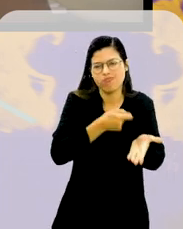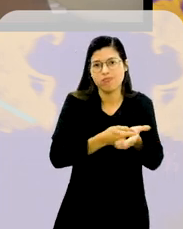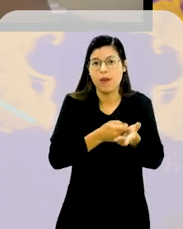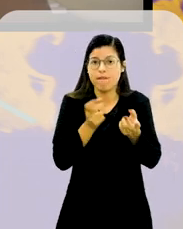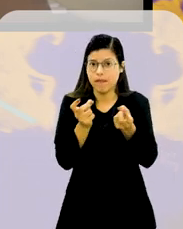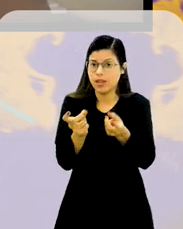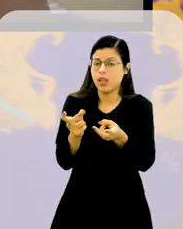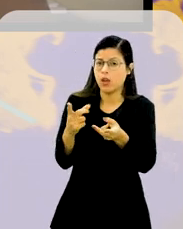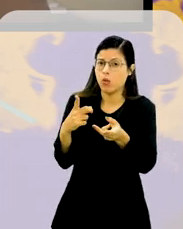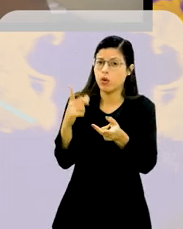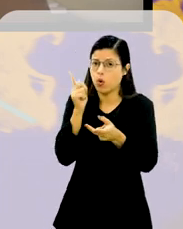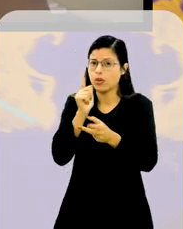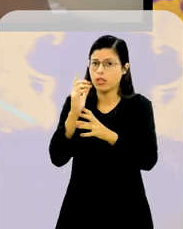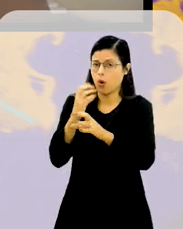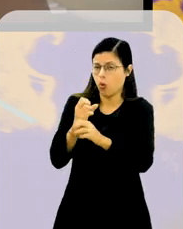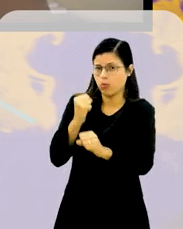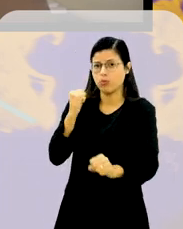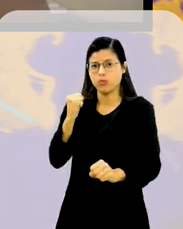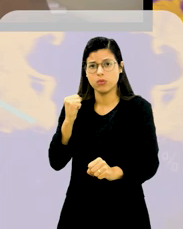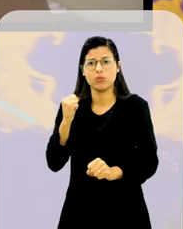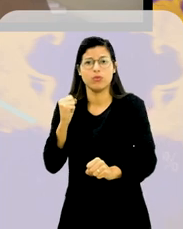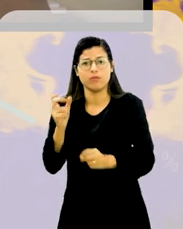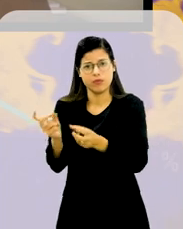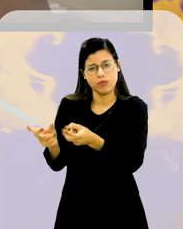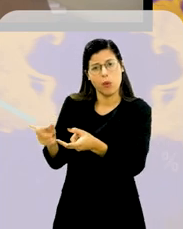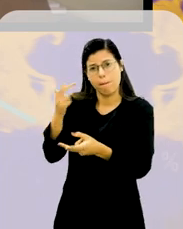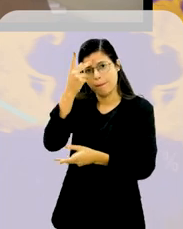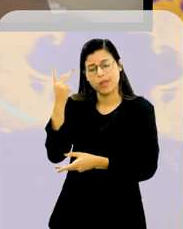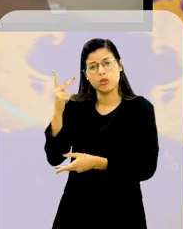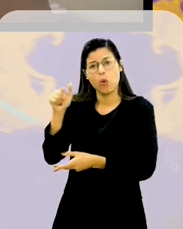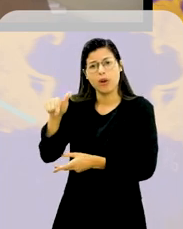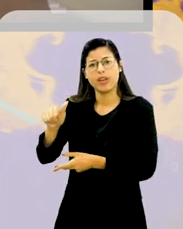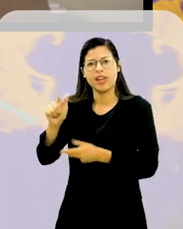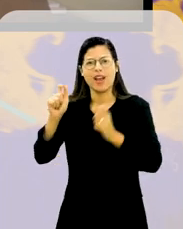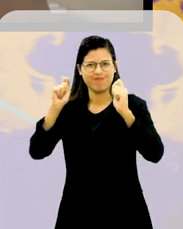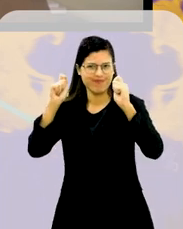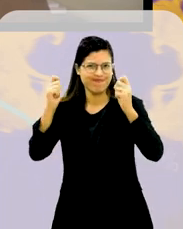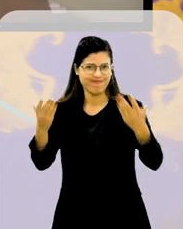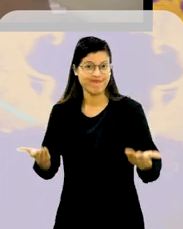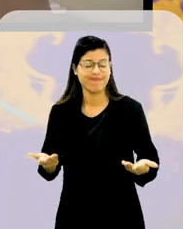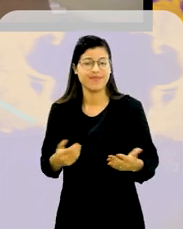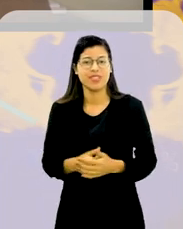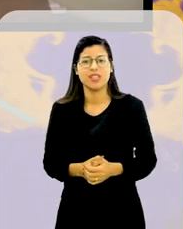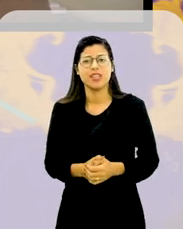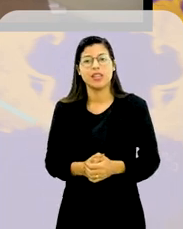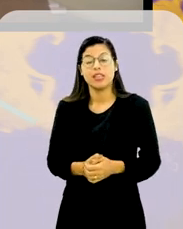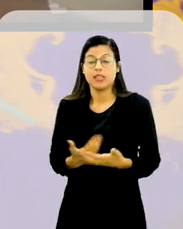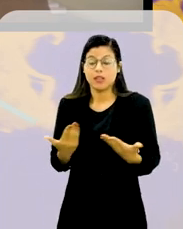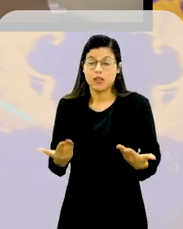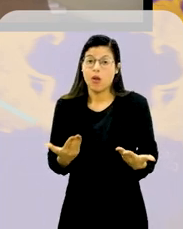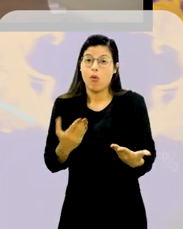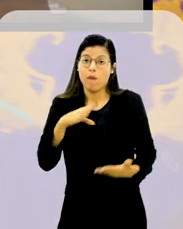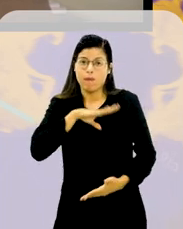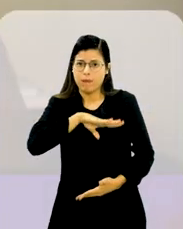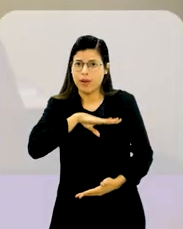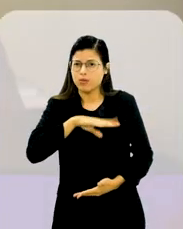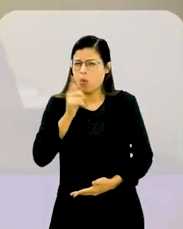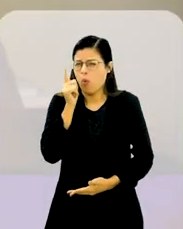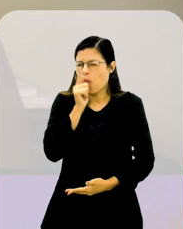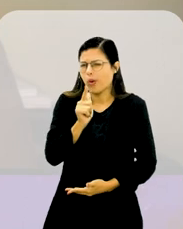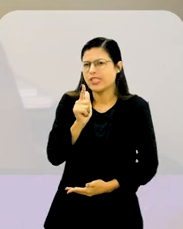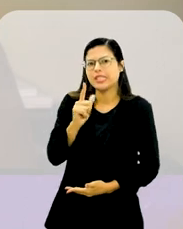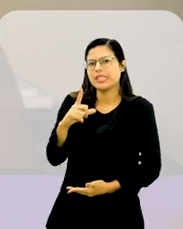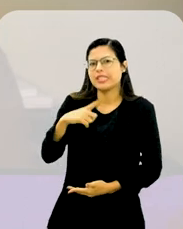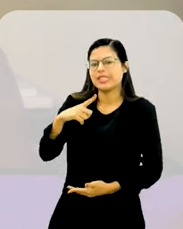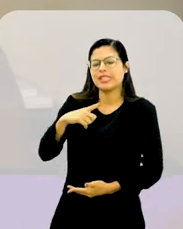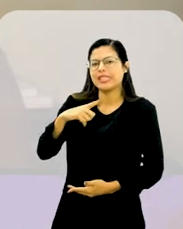vendeu Ainda teve lucro mas vendeu para um cara que é cruzeirense aqui do Brasil sim Será que o Vasco da Gama vai conseguir ter